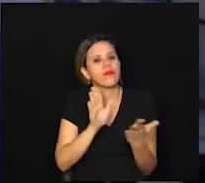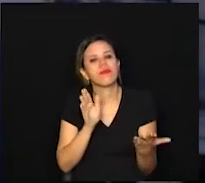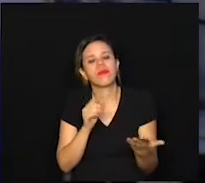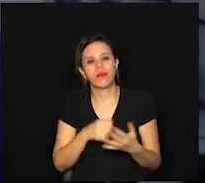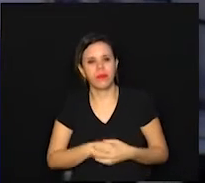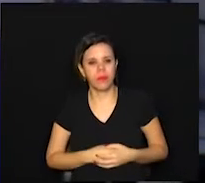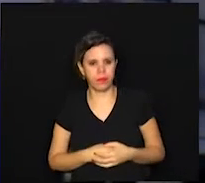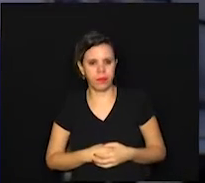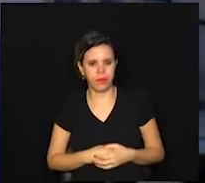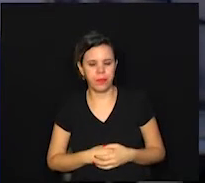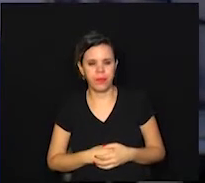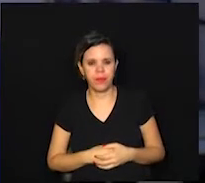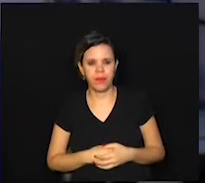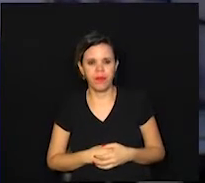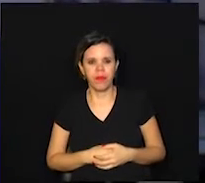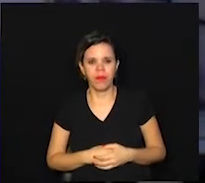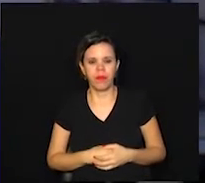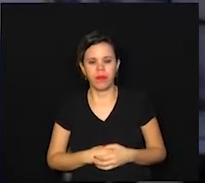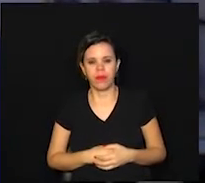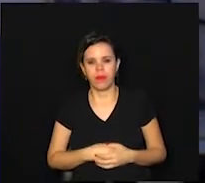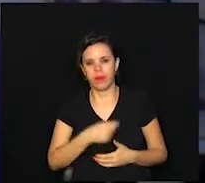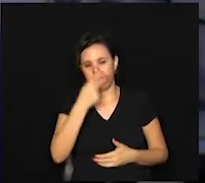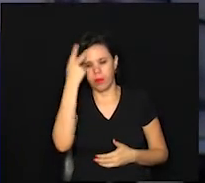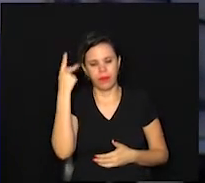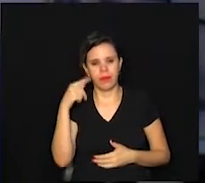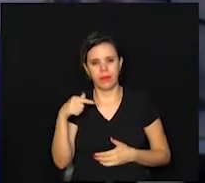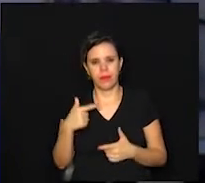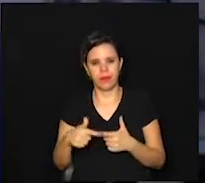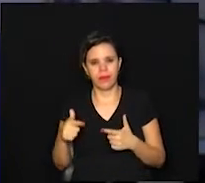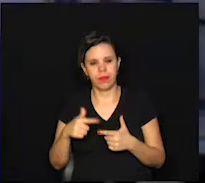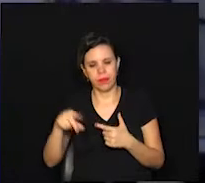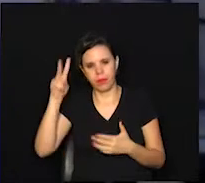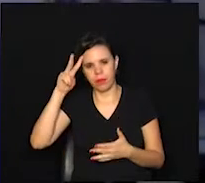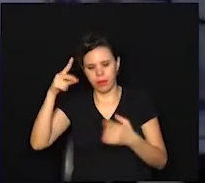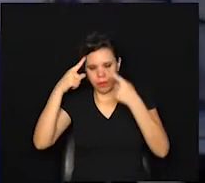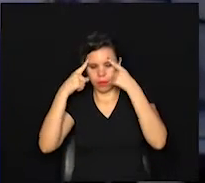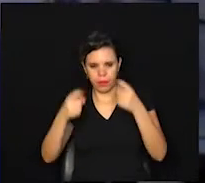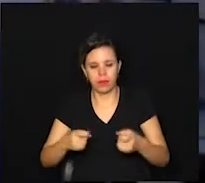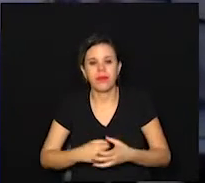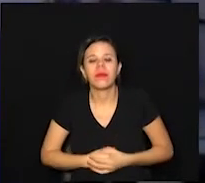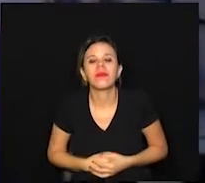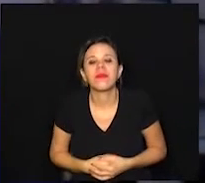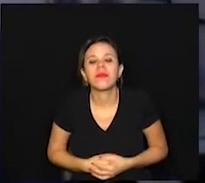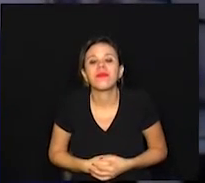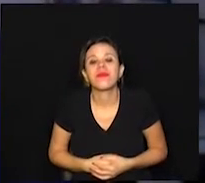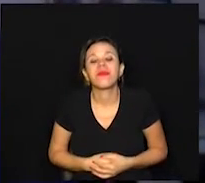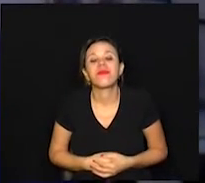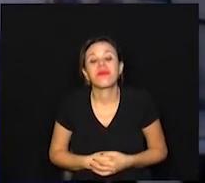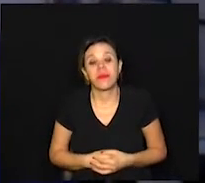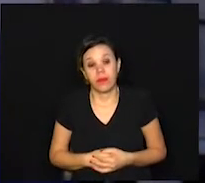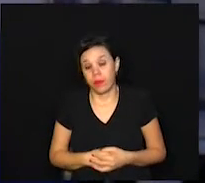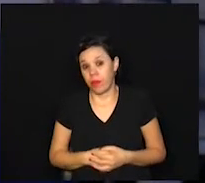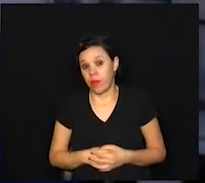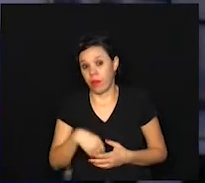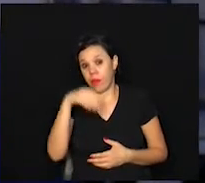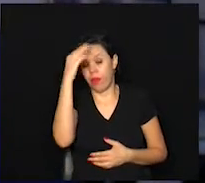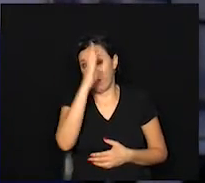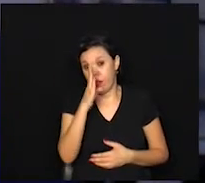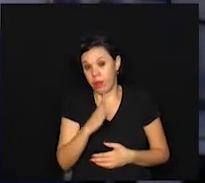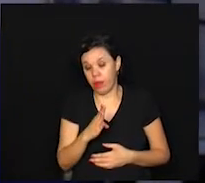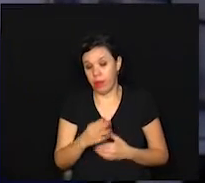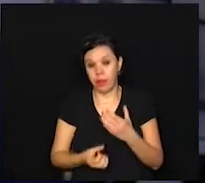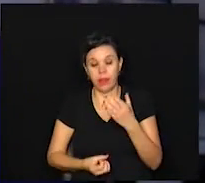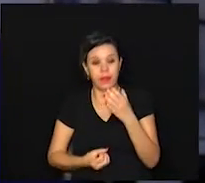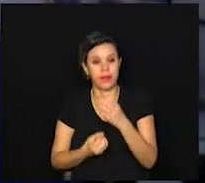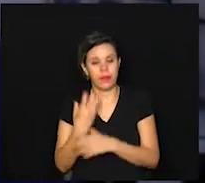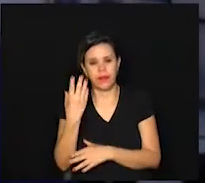frente, tá, os seus processos históricos de violência, sabe? O Brasil, ele nasce de